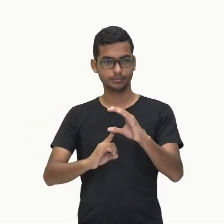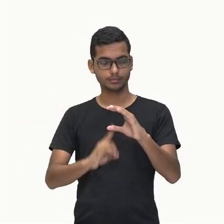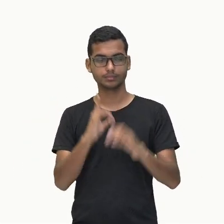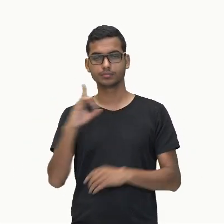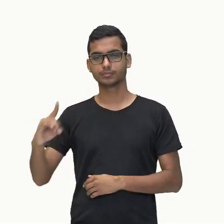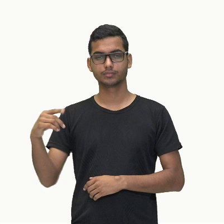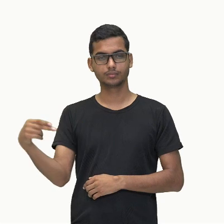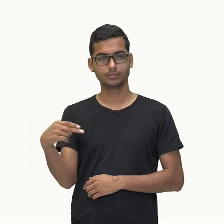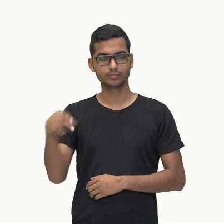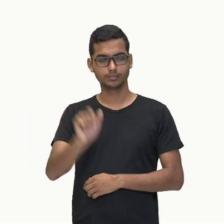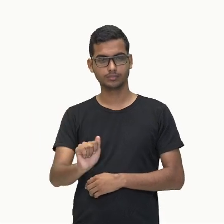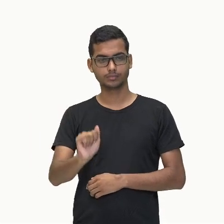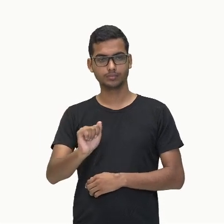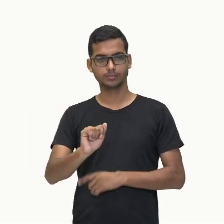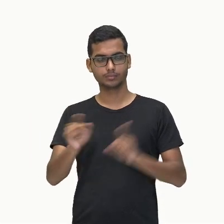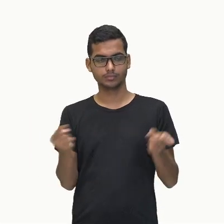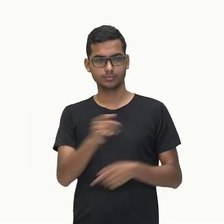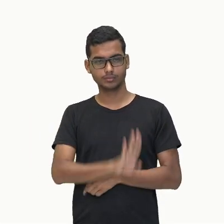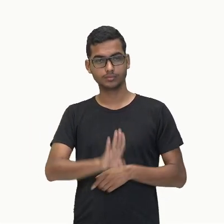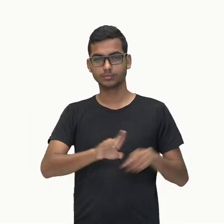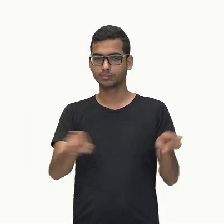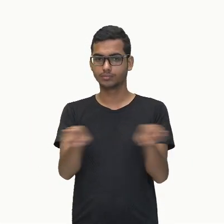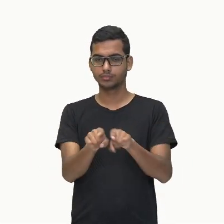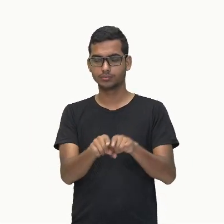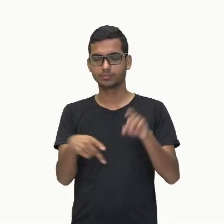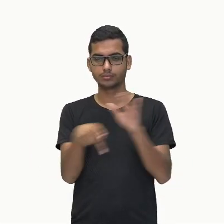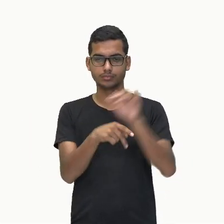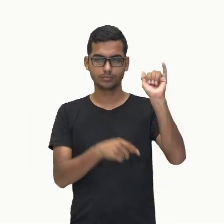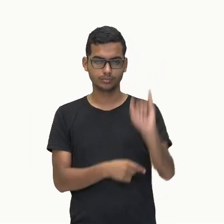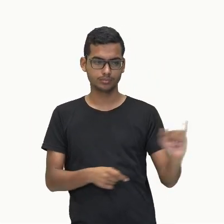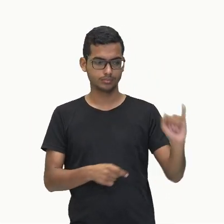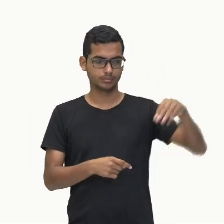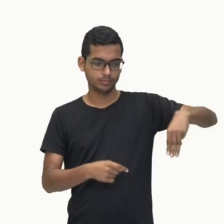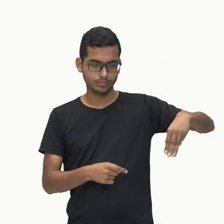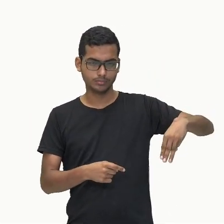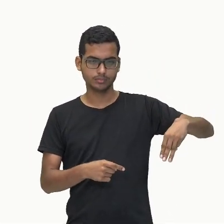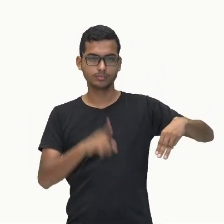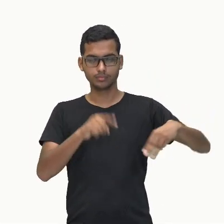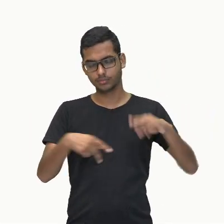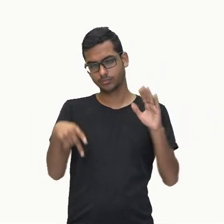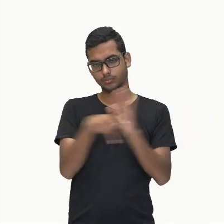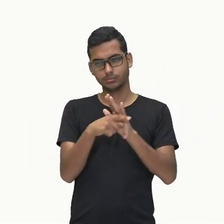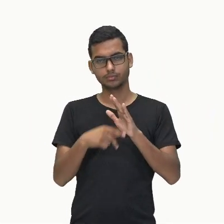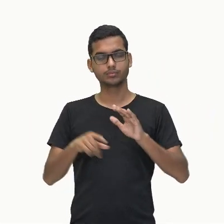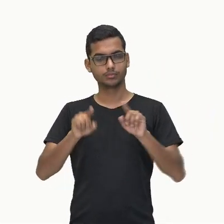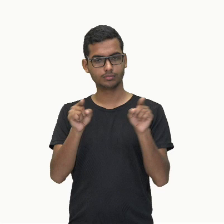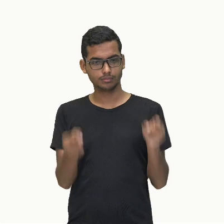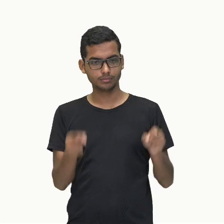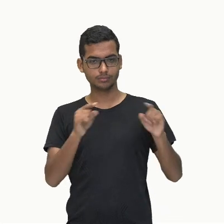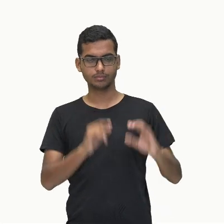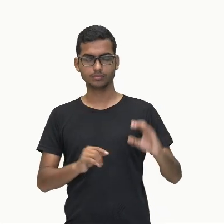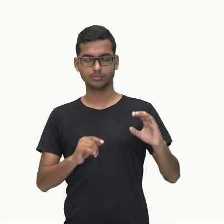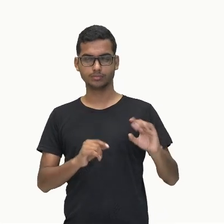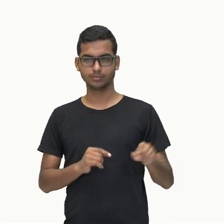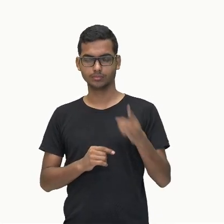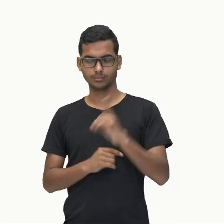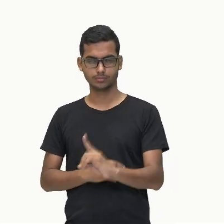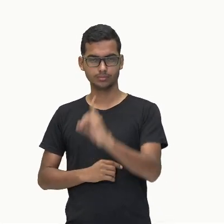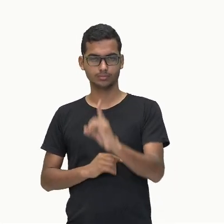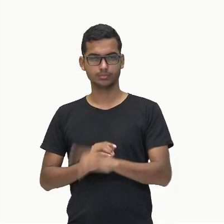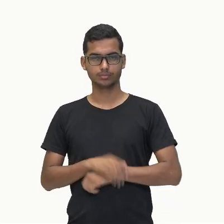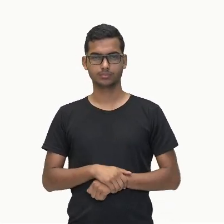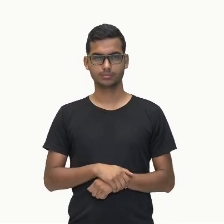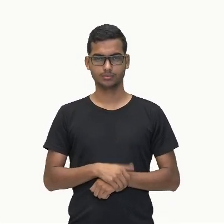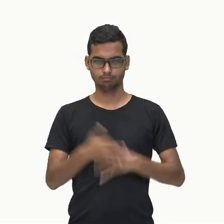B, e a imagem são os elementos C e D. Por quê?